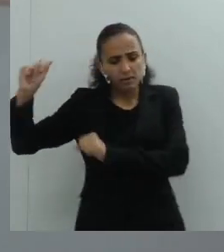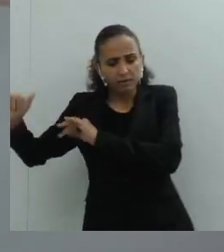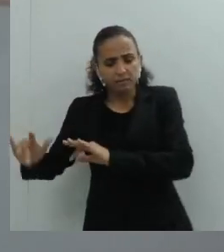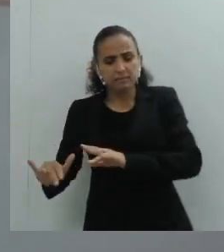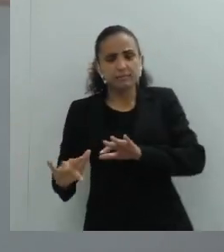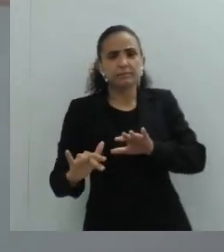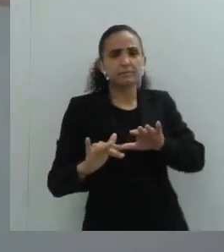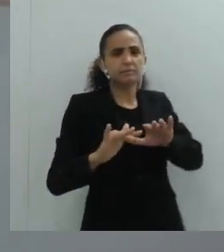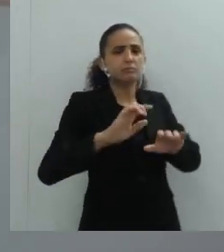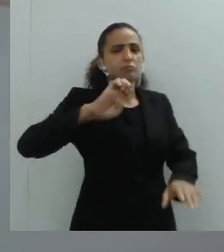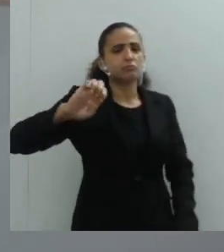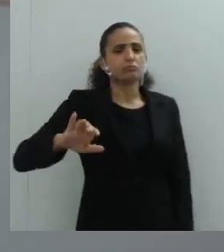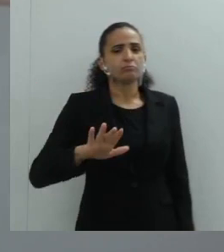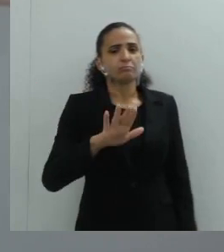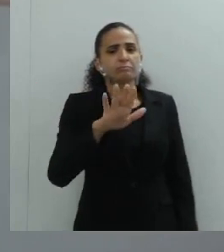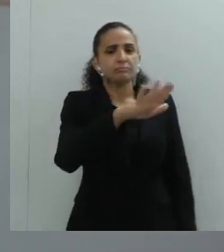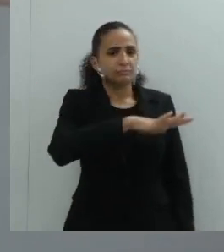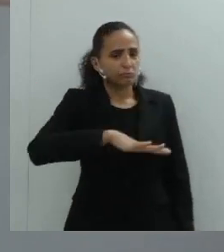âmbito de